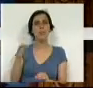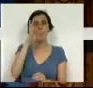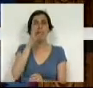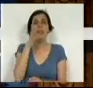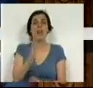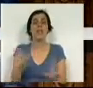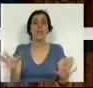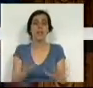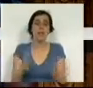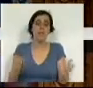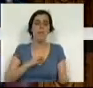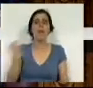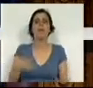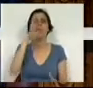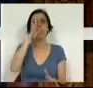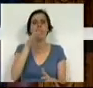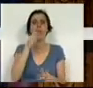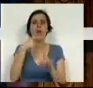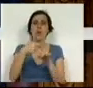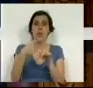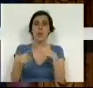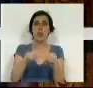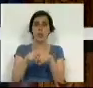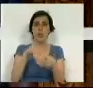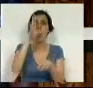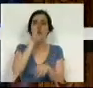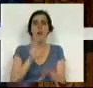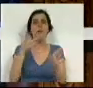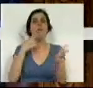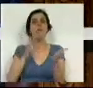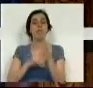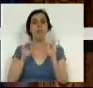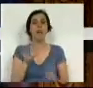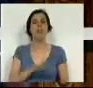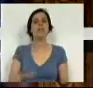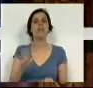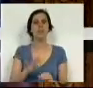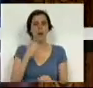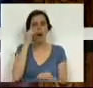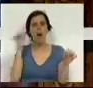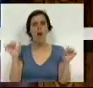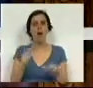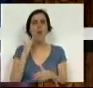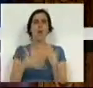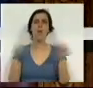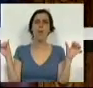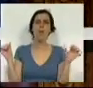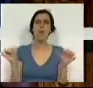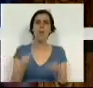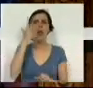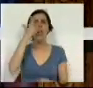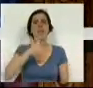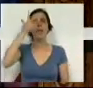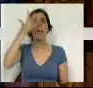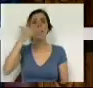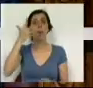Primeiro-Ministro estava a referir? É que o Sr. Primeiro-Ministro fala dos sucessos da política do Governo, mas a verdade é que a situação agrava-se e continua a agravar-se de dia